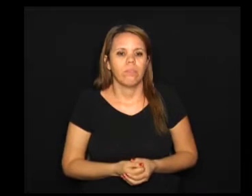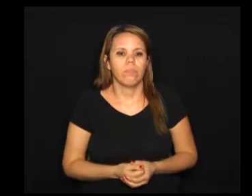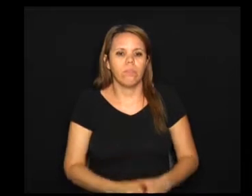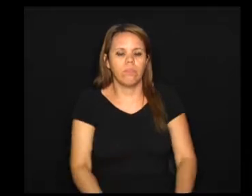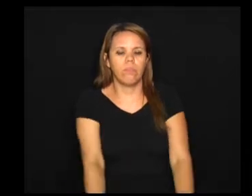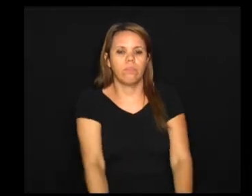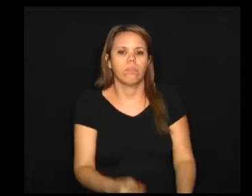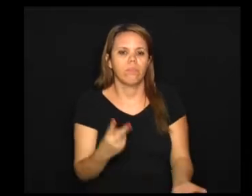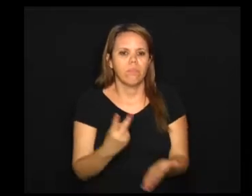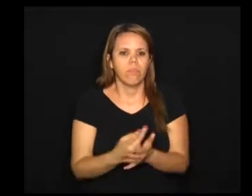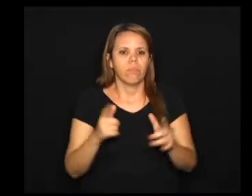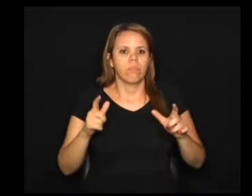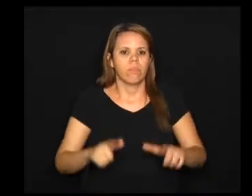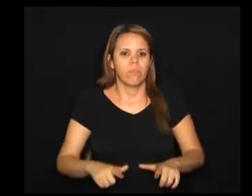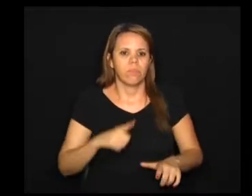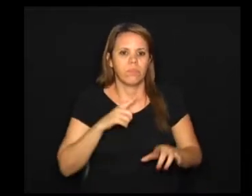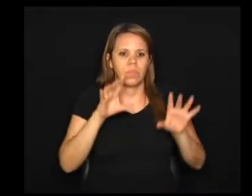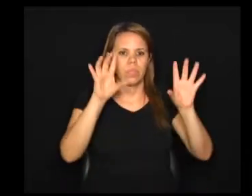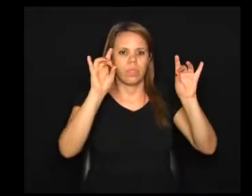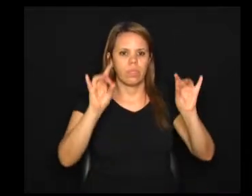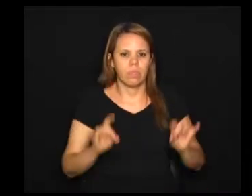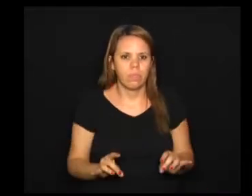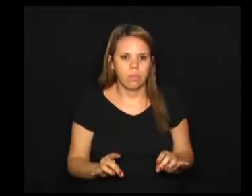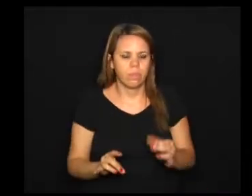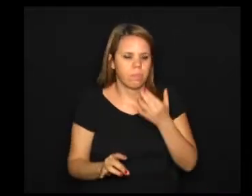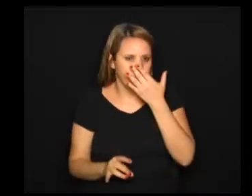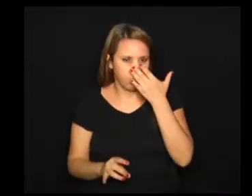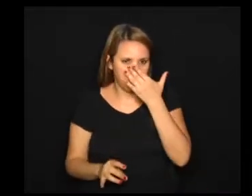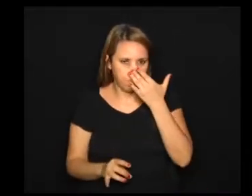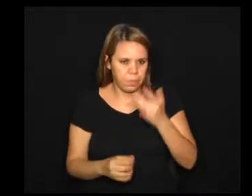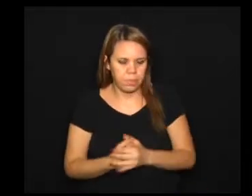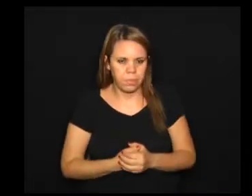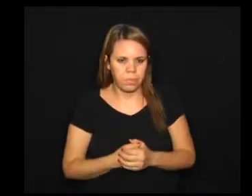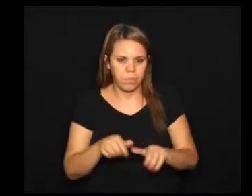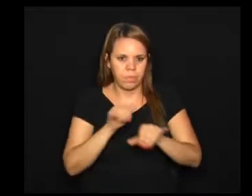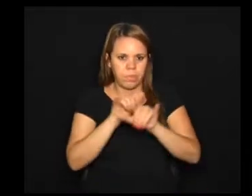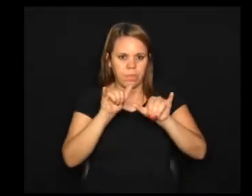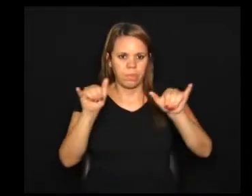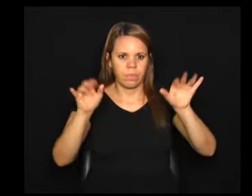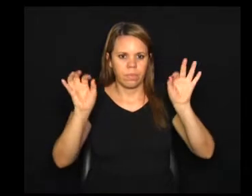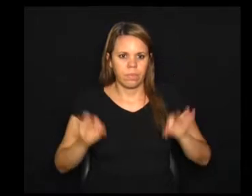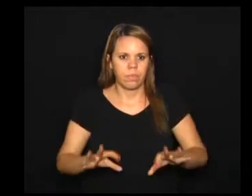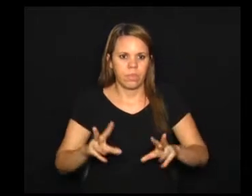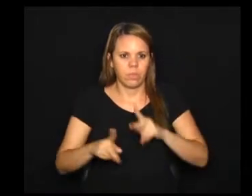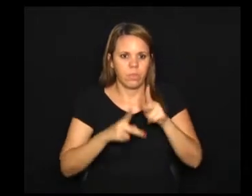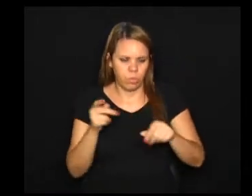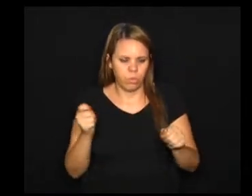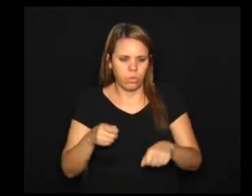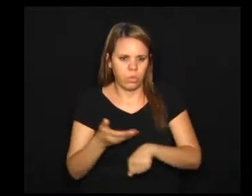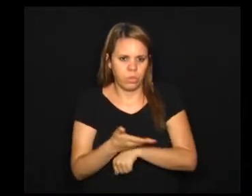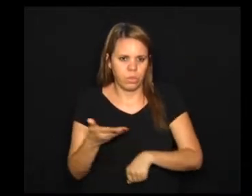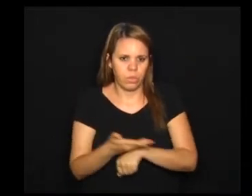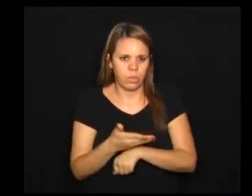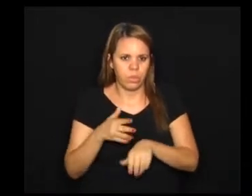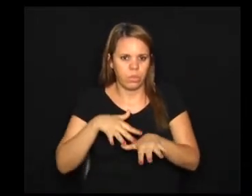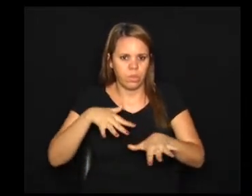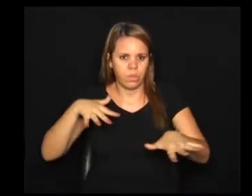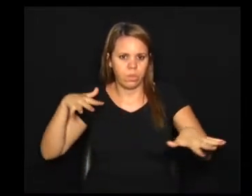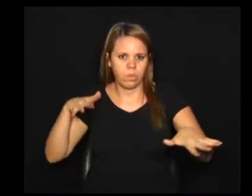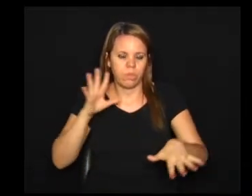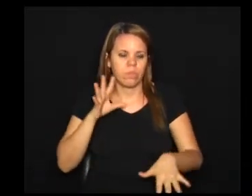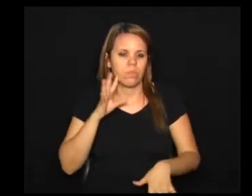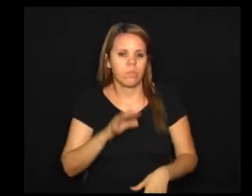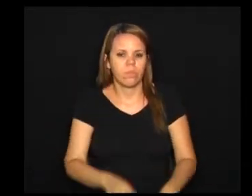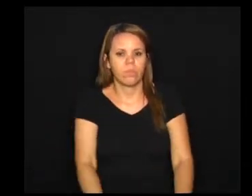mesmo lugar, depois a gente vem com mais detalhes, viu Jorge, passar a divulgação certinho para que todos possam participar, é uma caminhada muito, muito